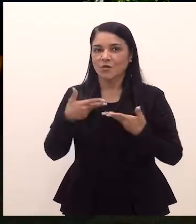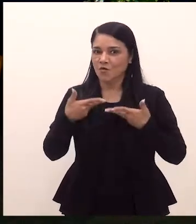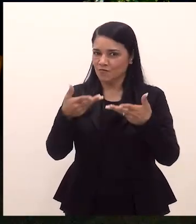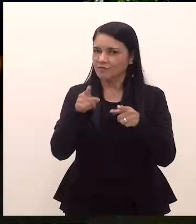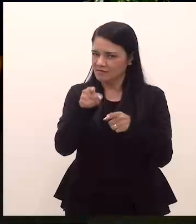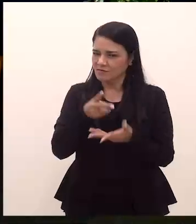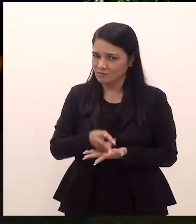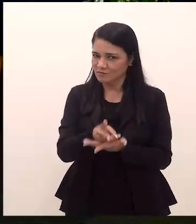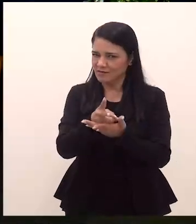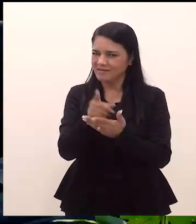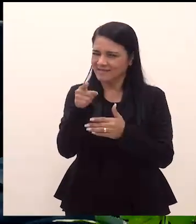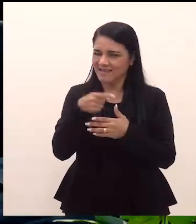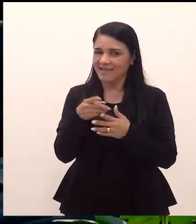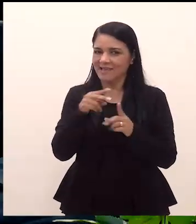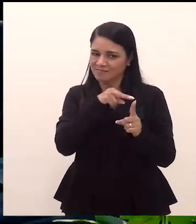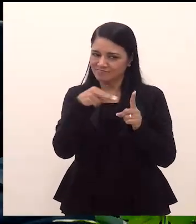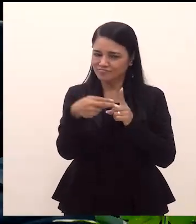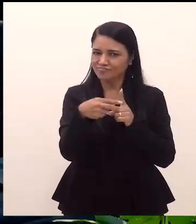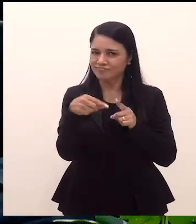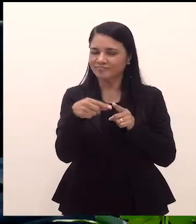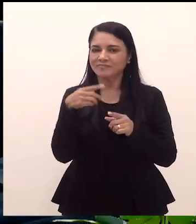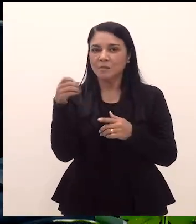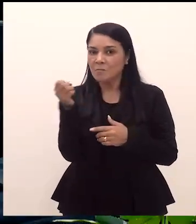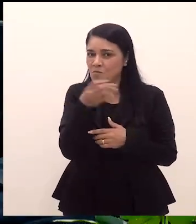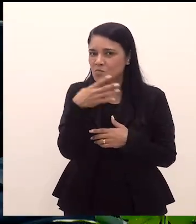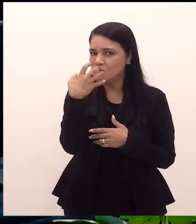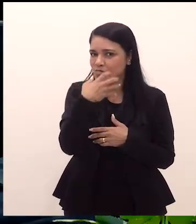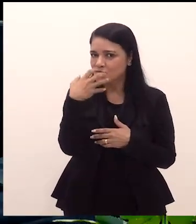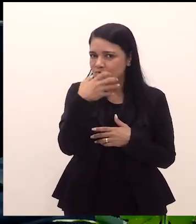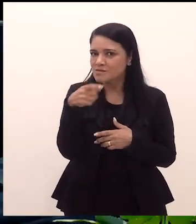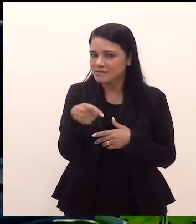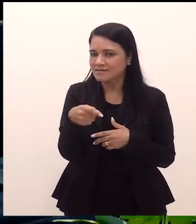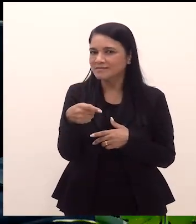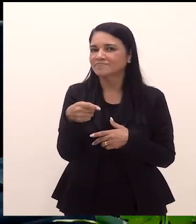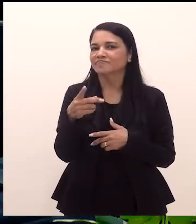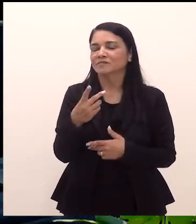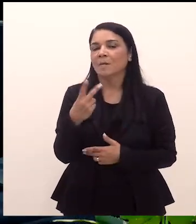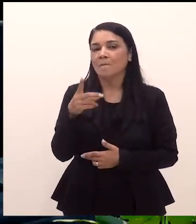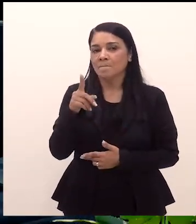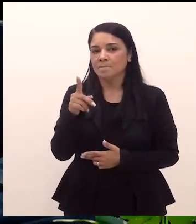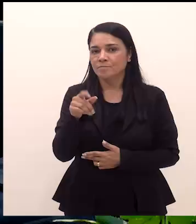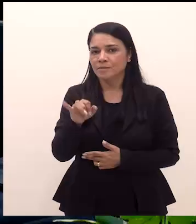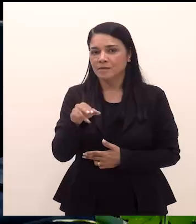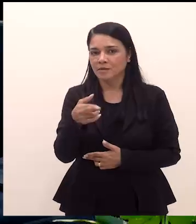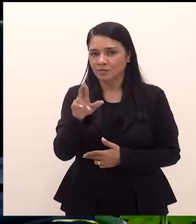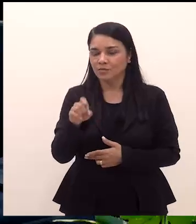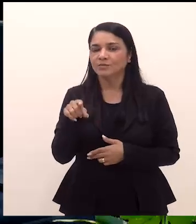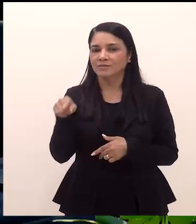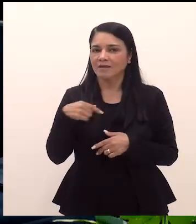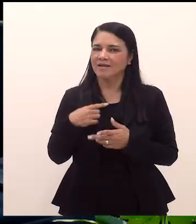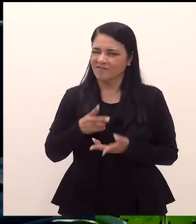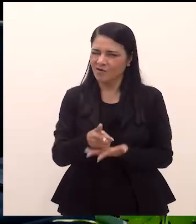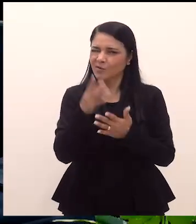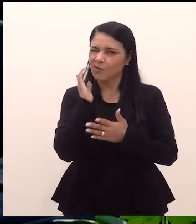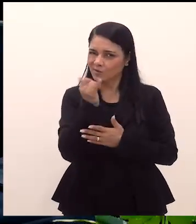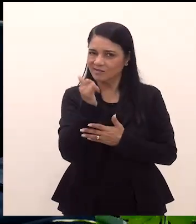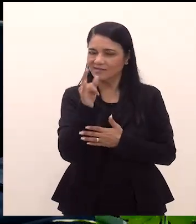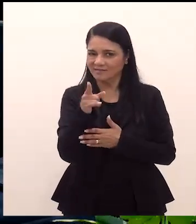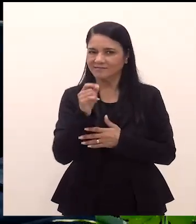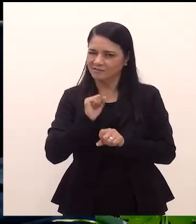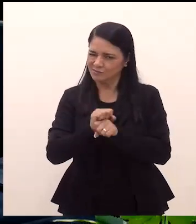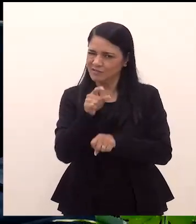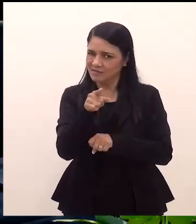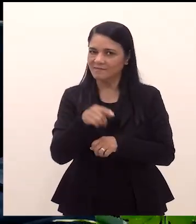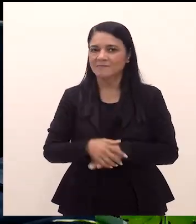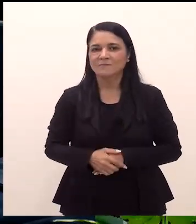e a galera vai aparecer por lá. E eu te convido a ficar por aqui, porque você quer saber das tendências musicais para 2026? Então, o Pietro Reis está por aqui e vai contar para gente.